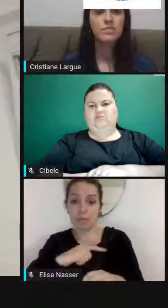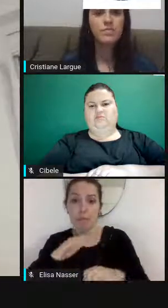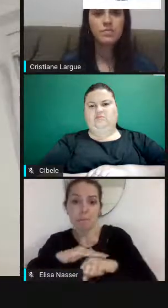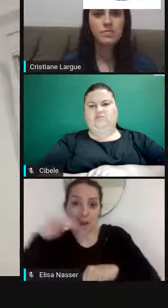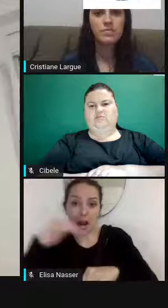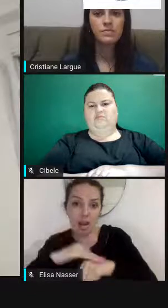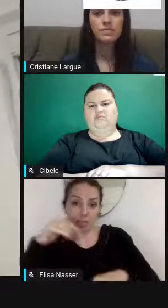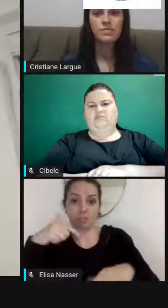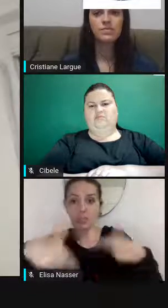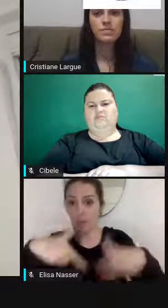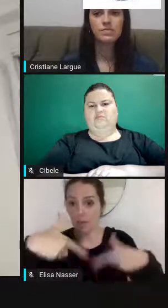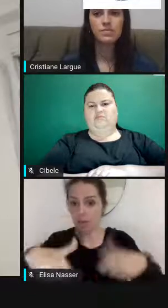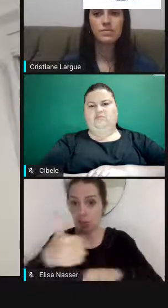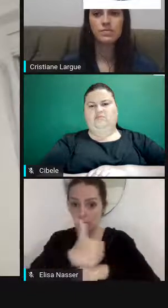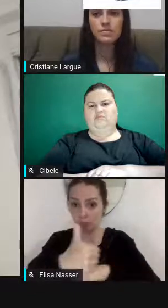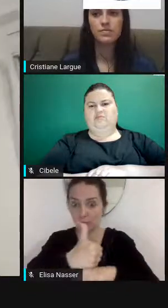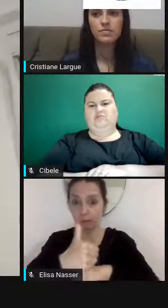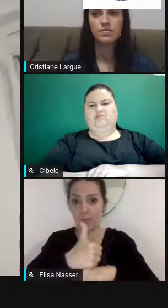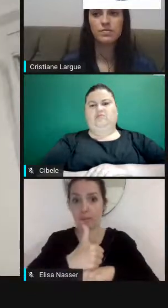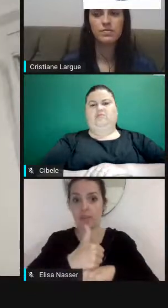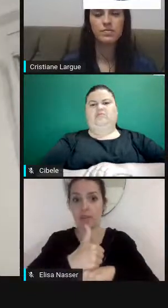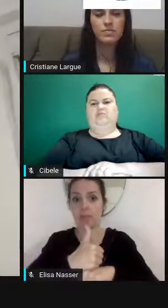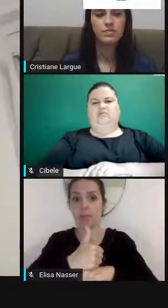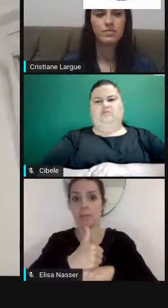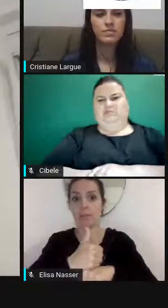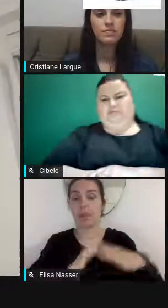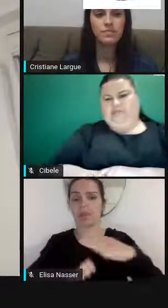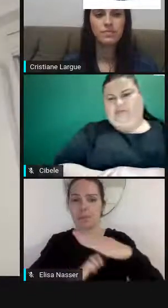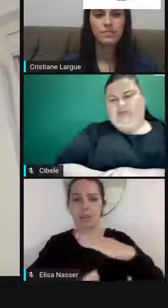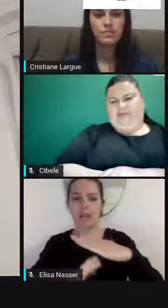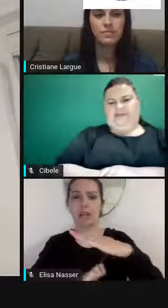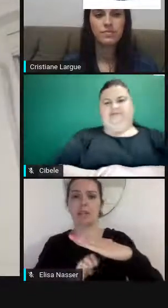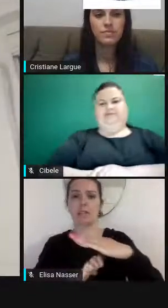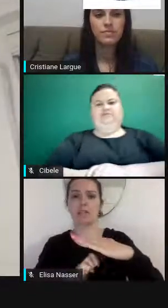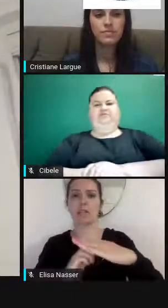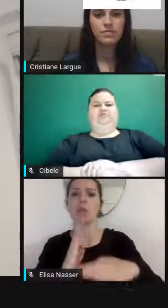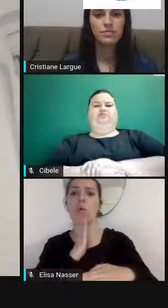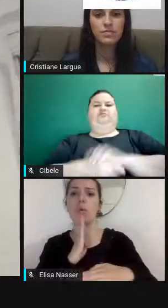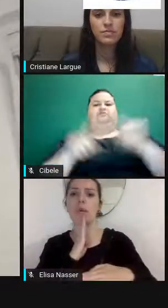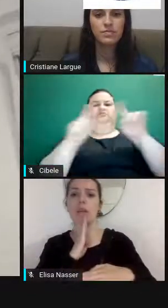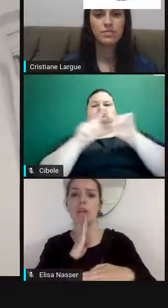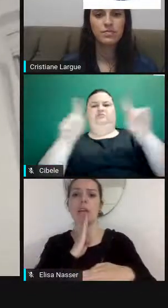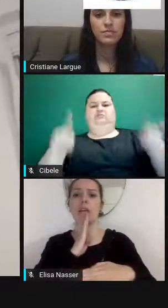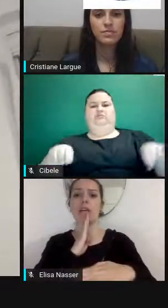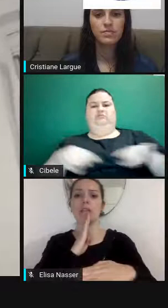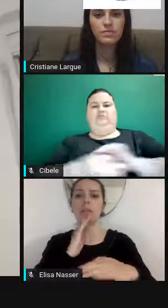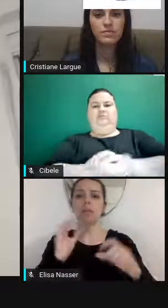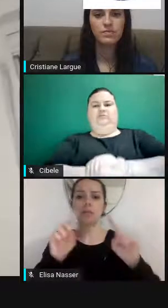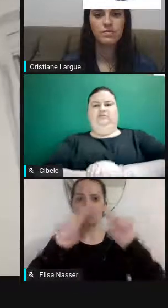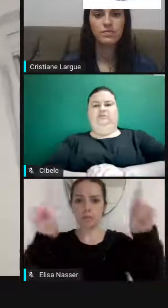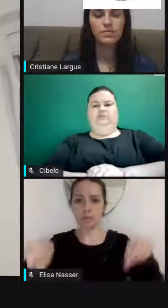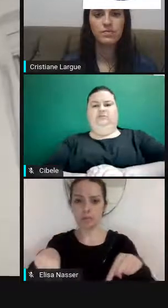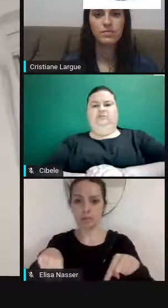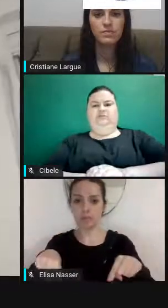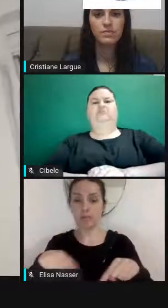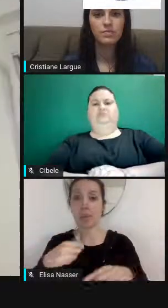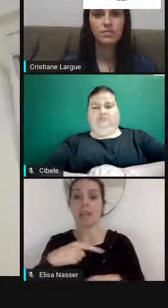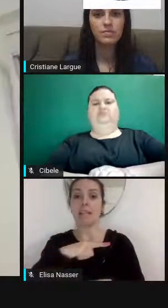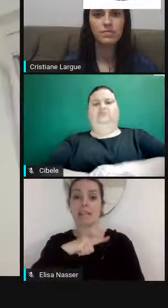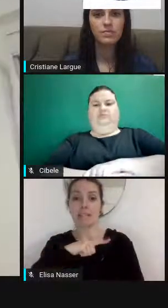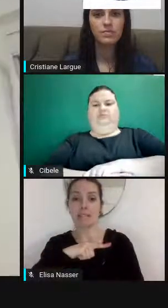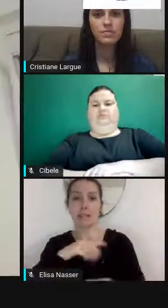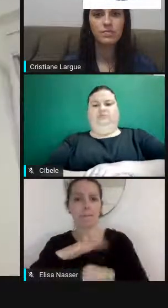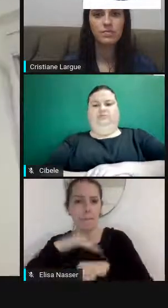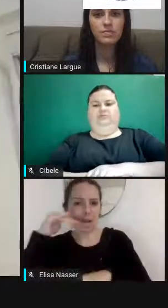as empresas que eu conheço agentes obras concorrentes eles têm muitos funcionários trabalhando com eles Porque de fato Principalmente